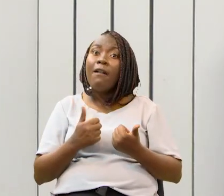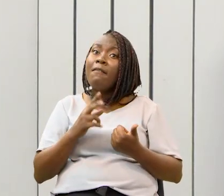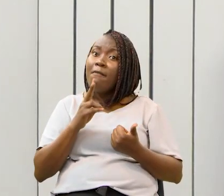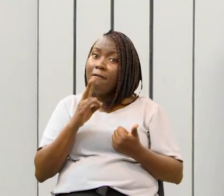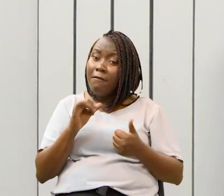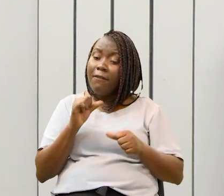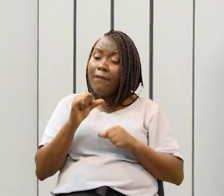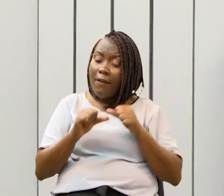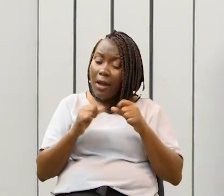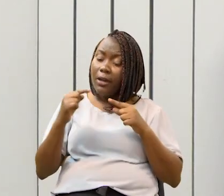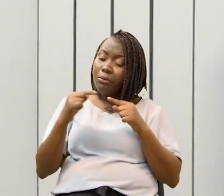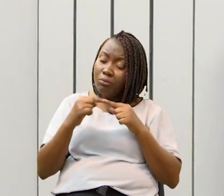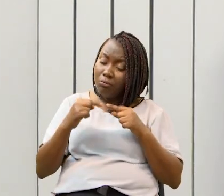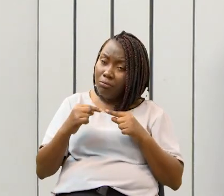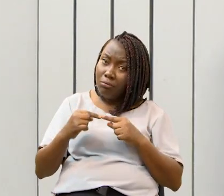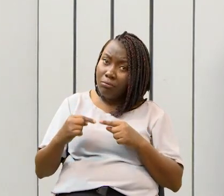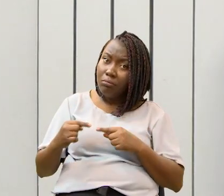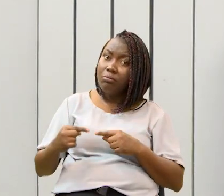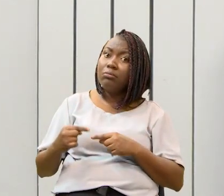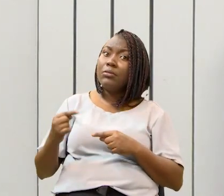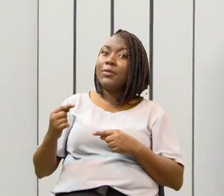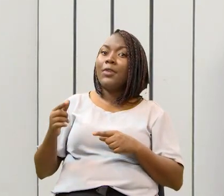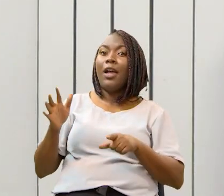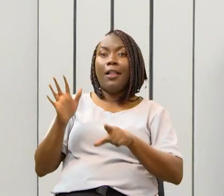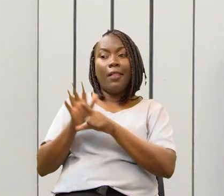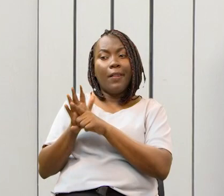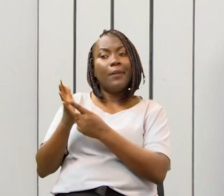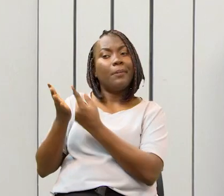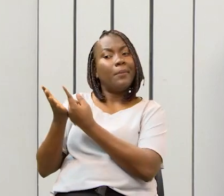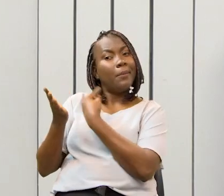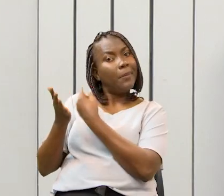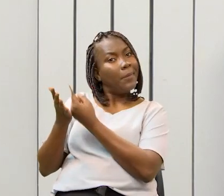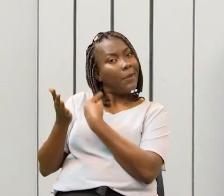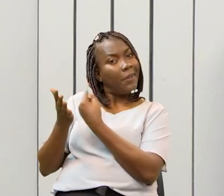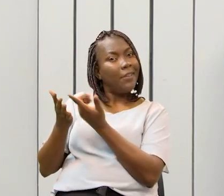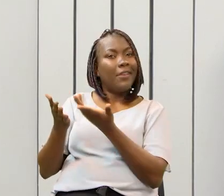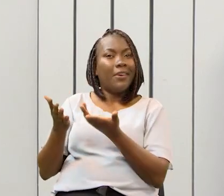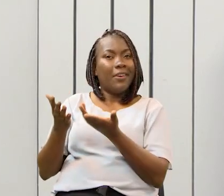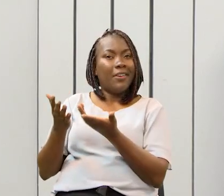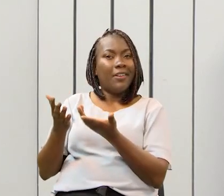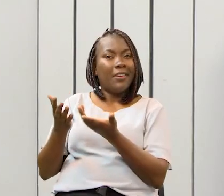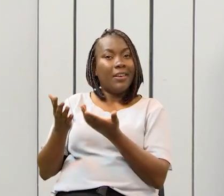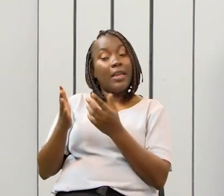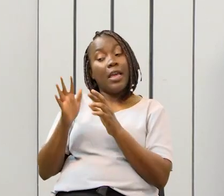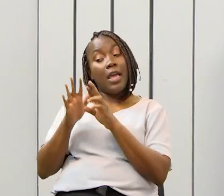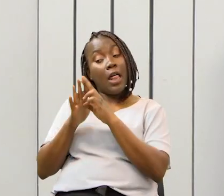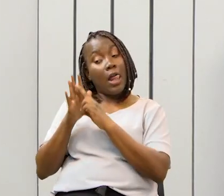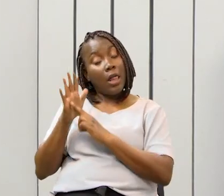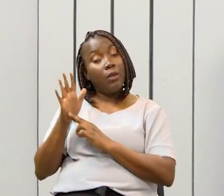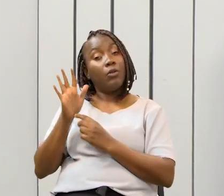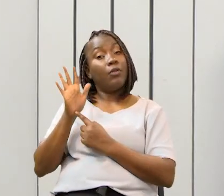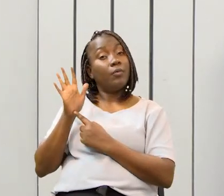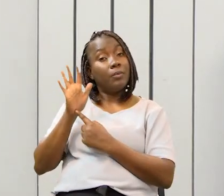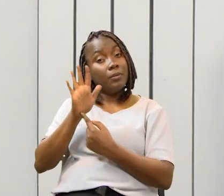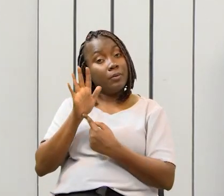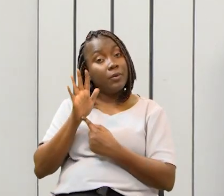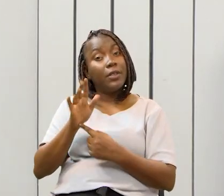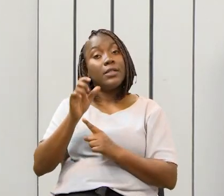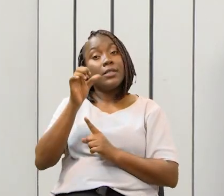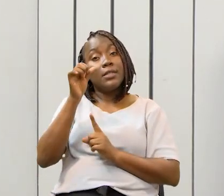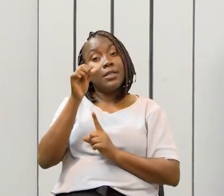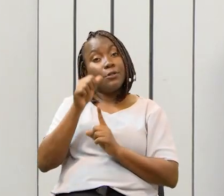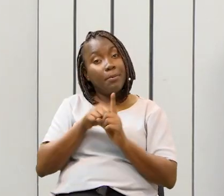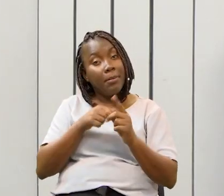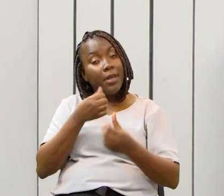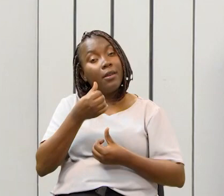se regulamentar da forma que a lei exige, né? Porque você me disse agora que aí vai ter que apresentar aí os relatórios de 6 em 6